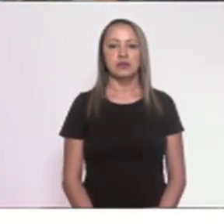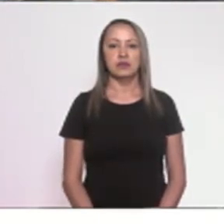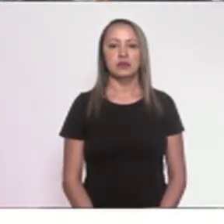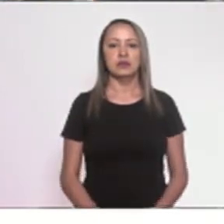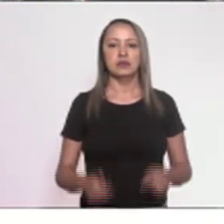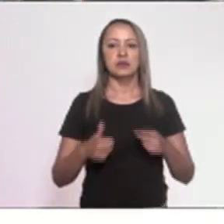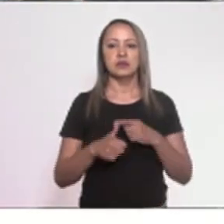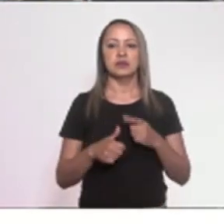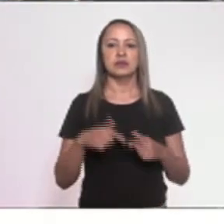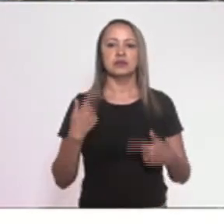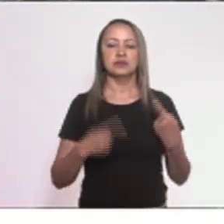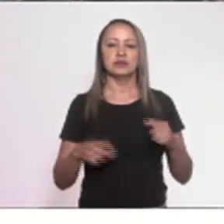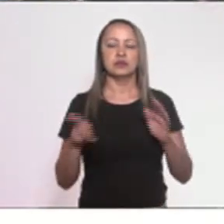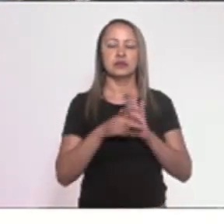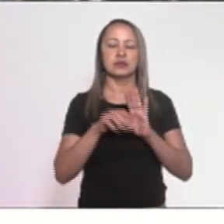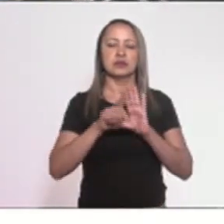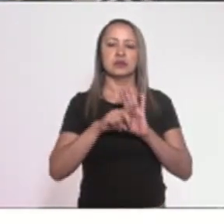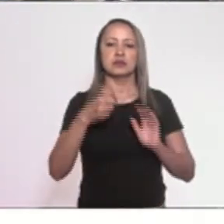Primeira discussão, projeto de lei